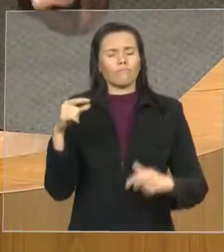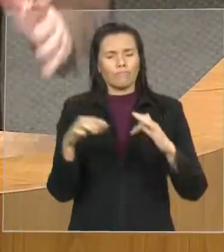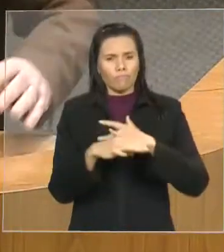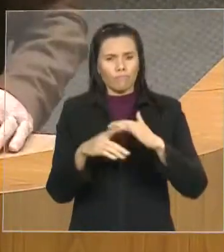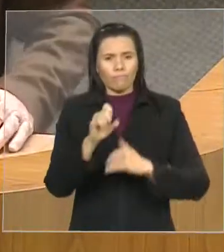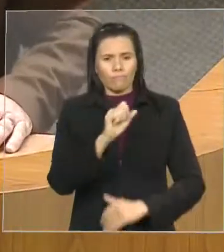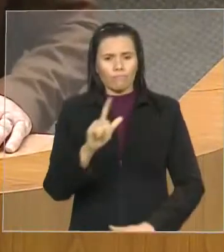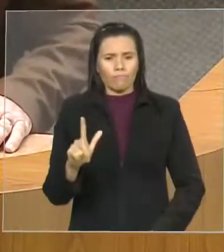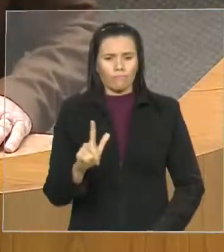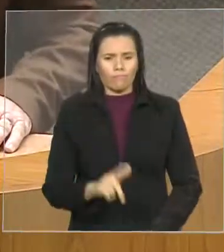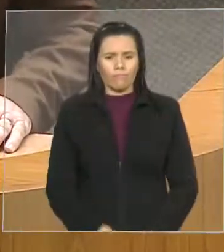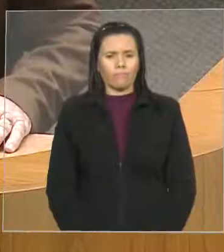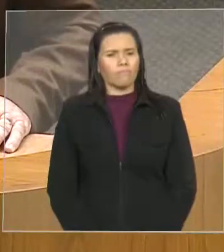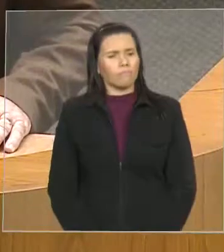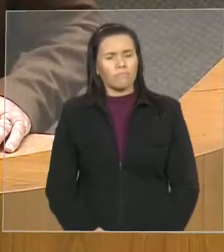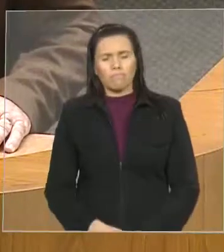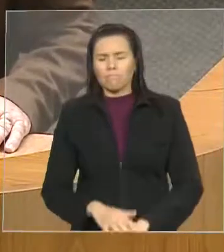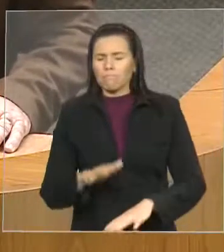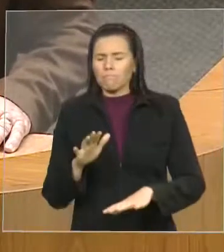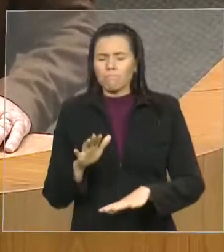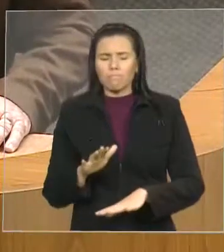mais alta importância.